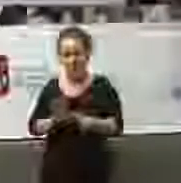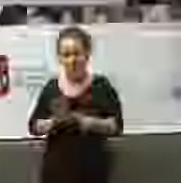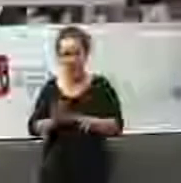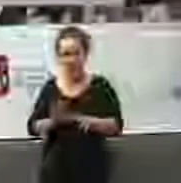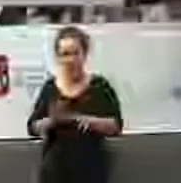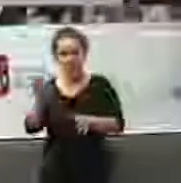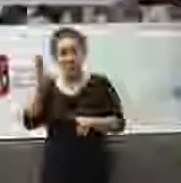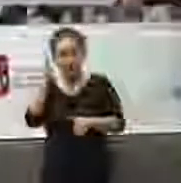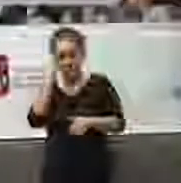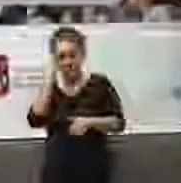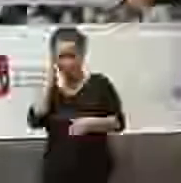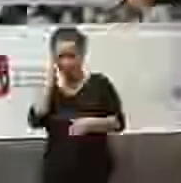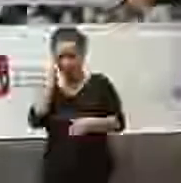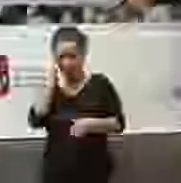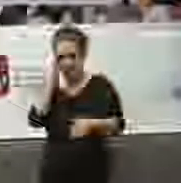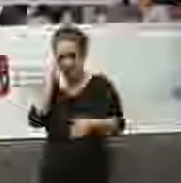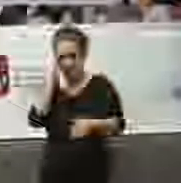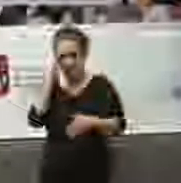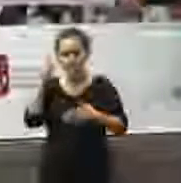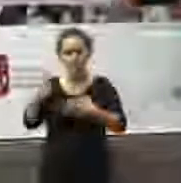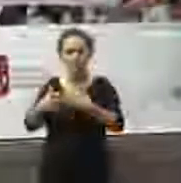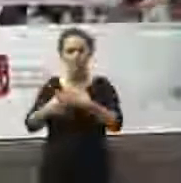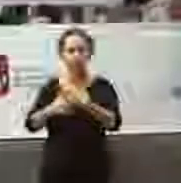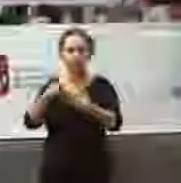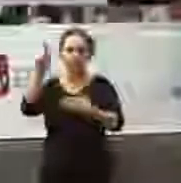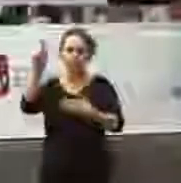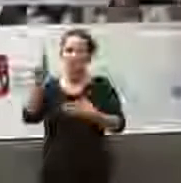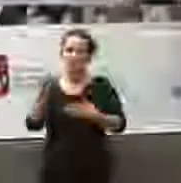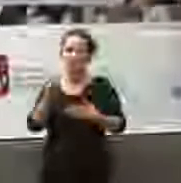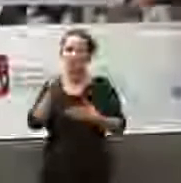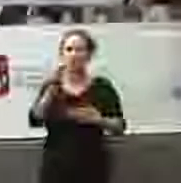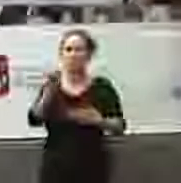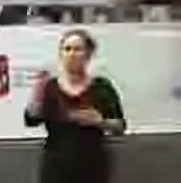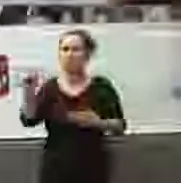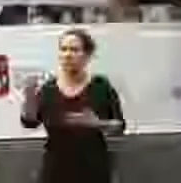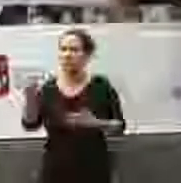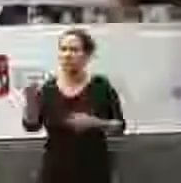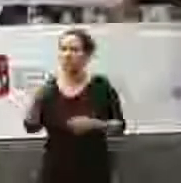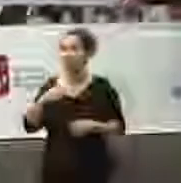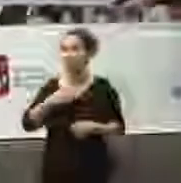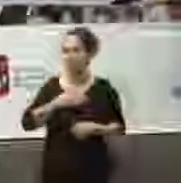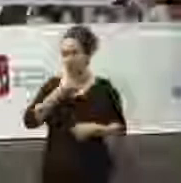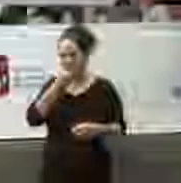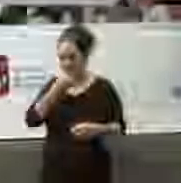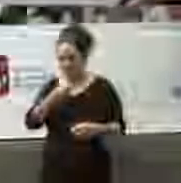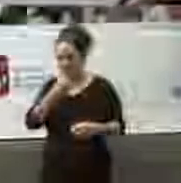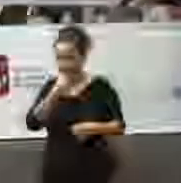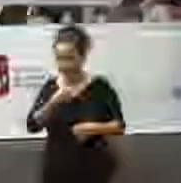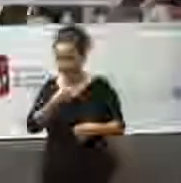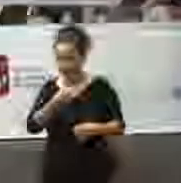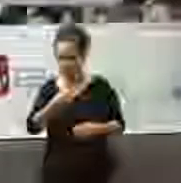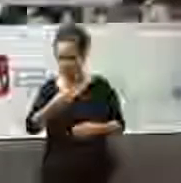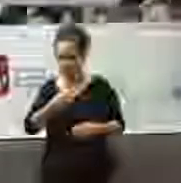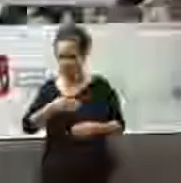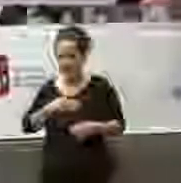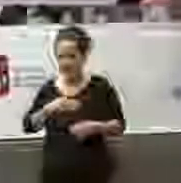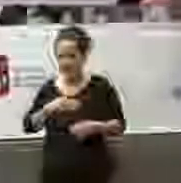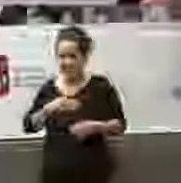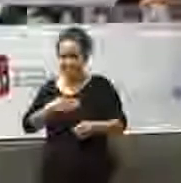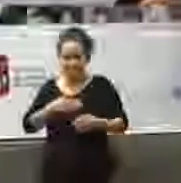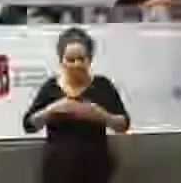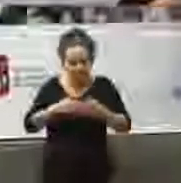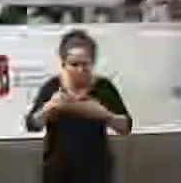entendendo que o papel de gestor do sus é é na minha opinião uma das missões mais difíceis